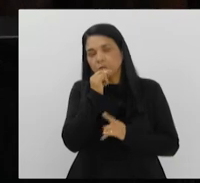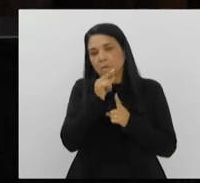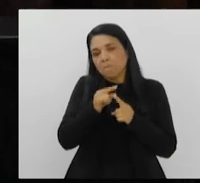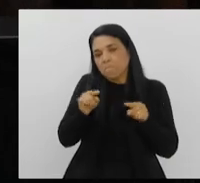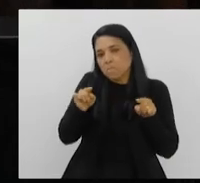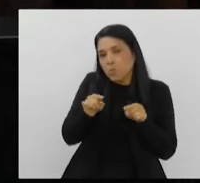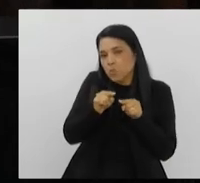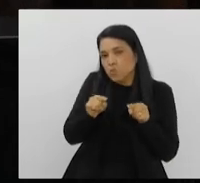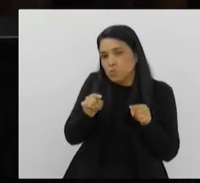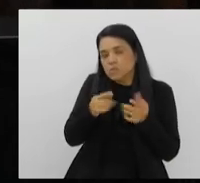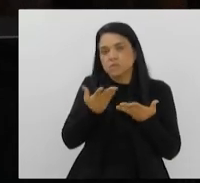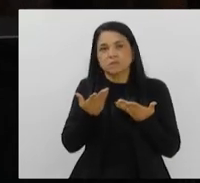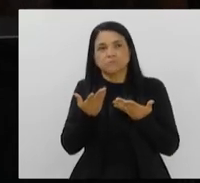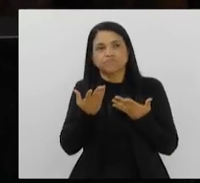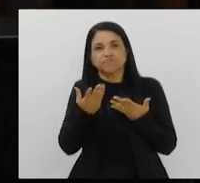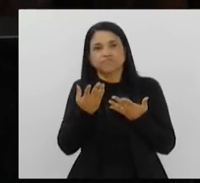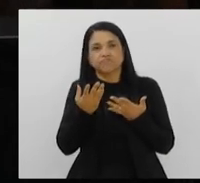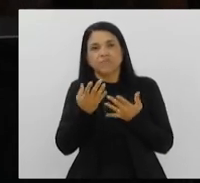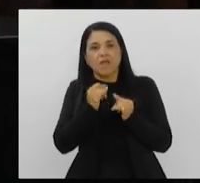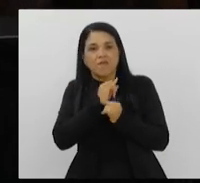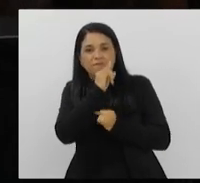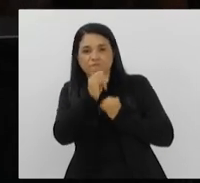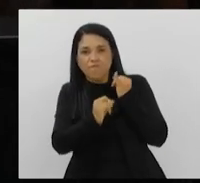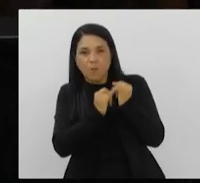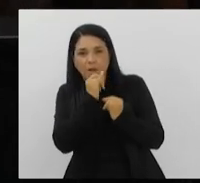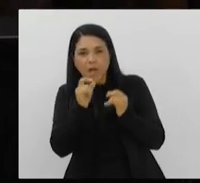música, informática,